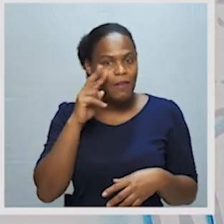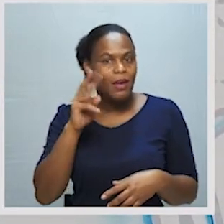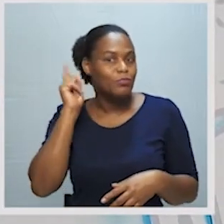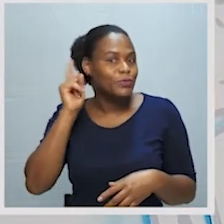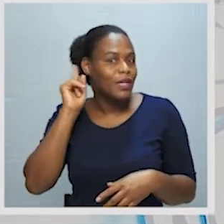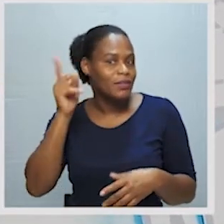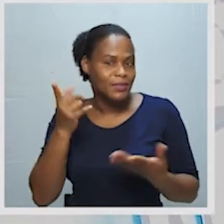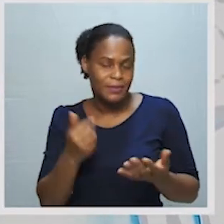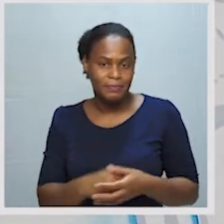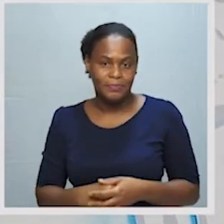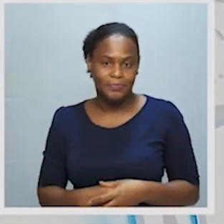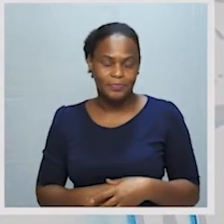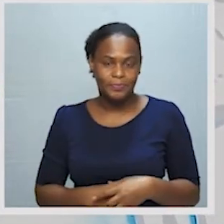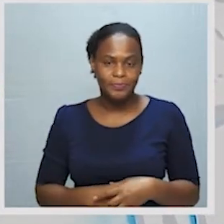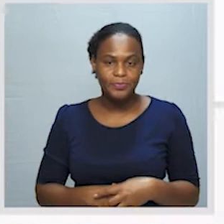ver a importância.